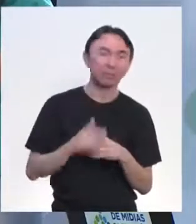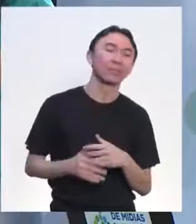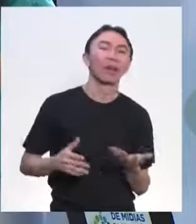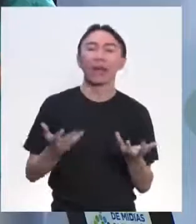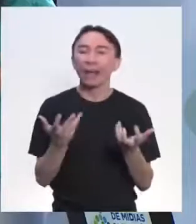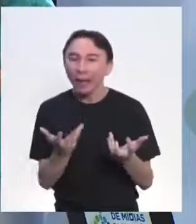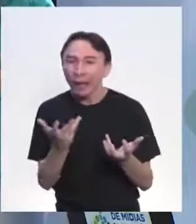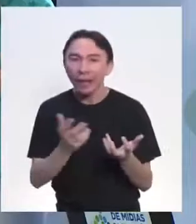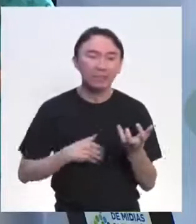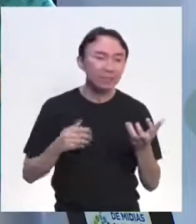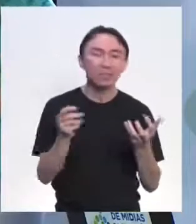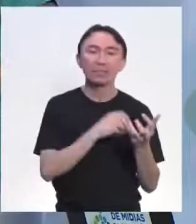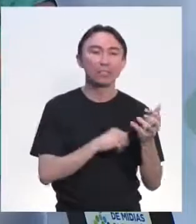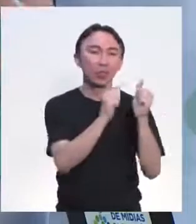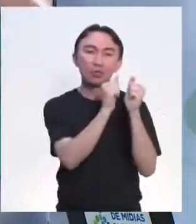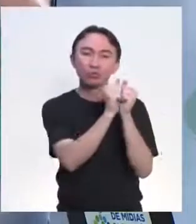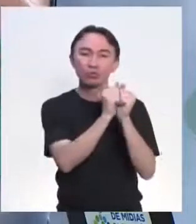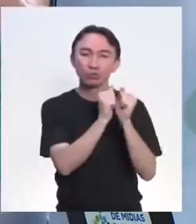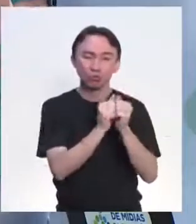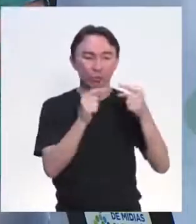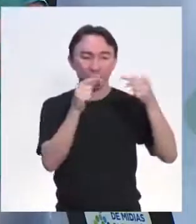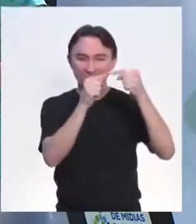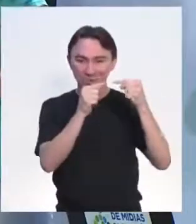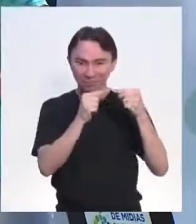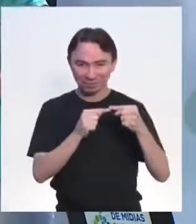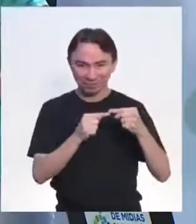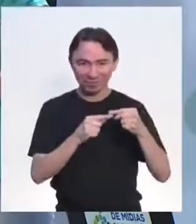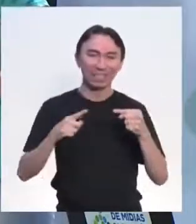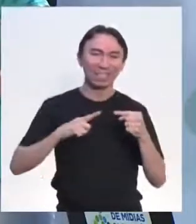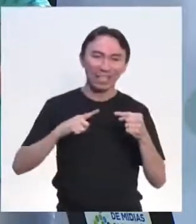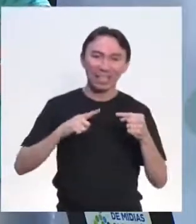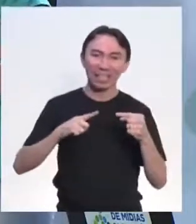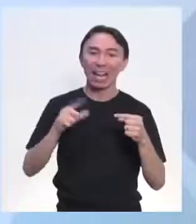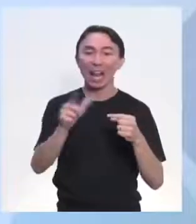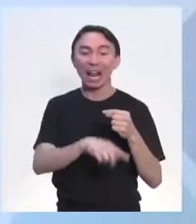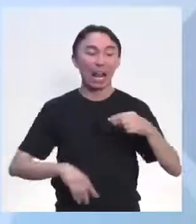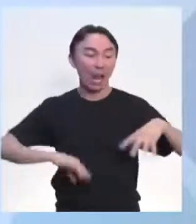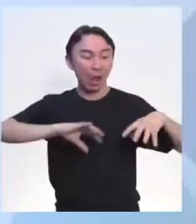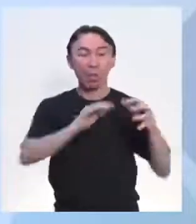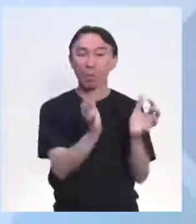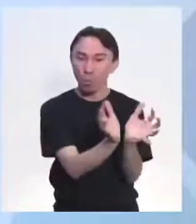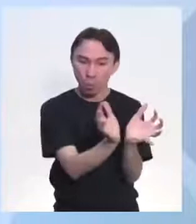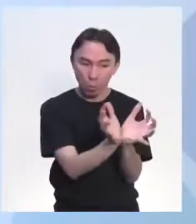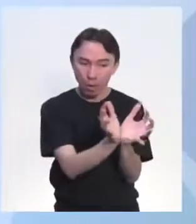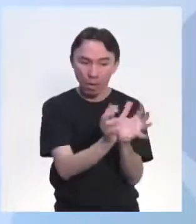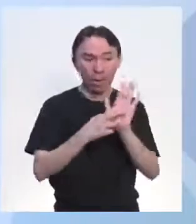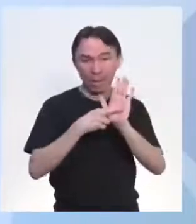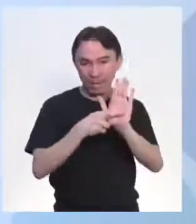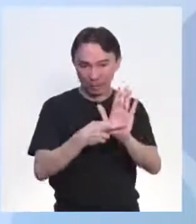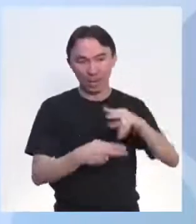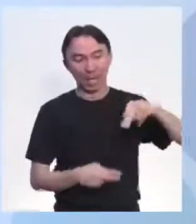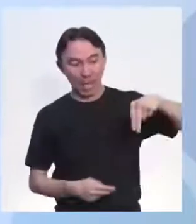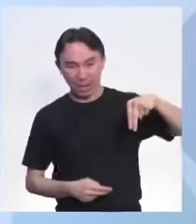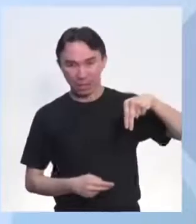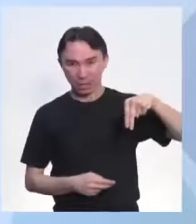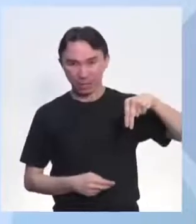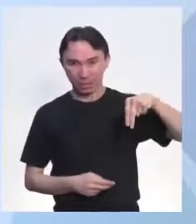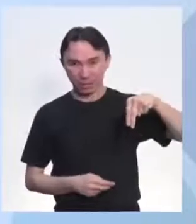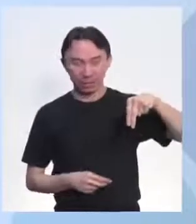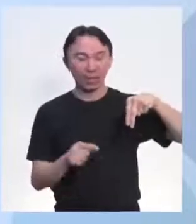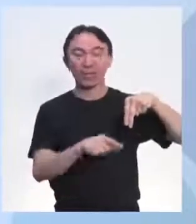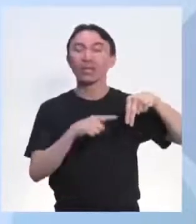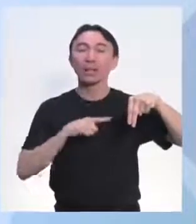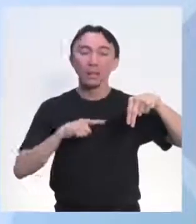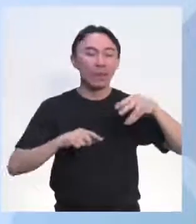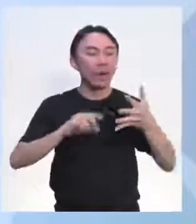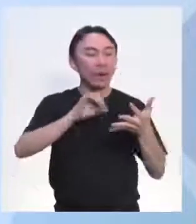uma combinação, tenho o total de elementos do conjunto, eu represento pela letra N, e o total